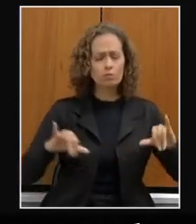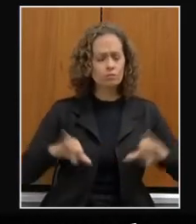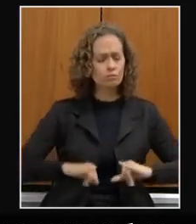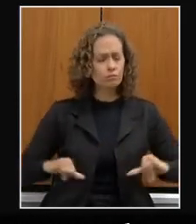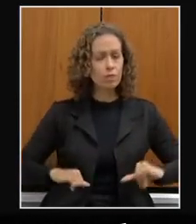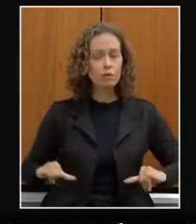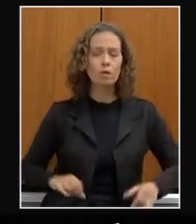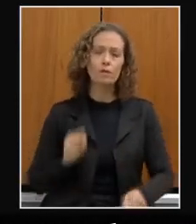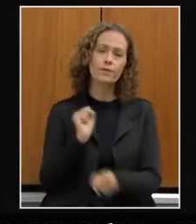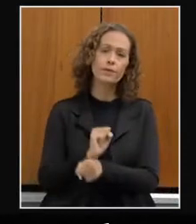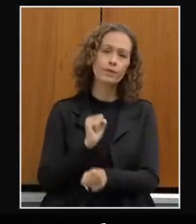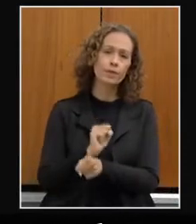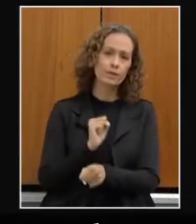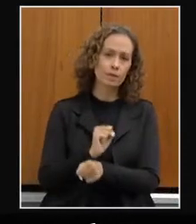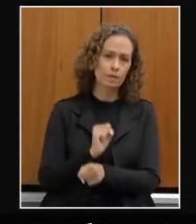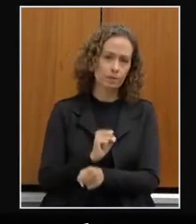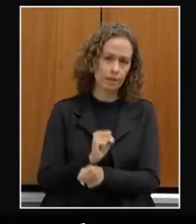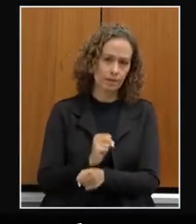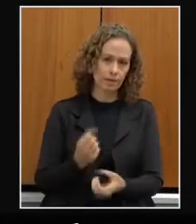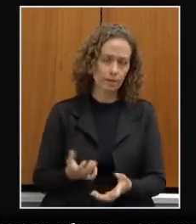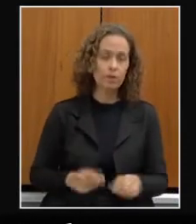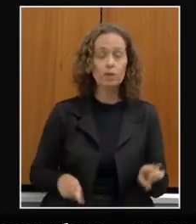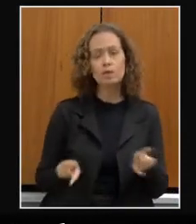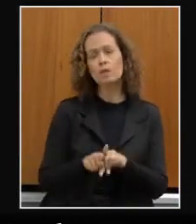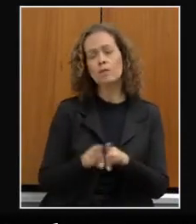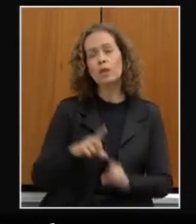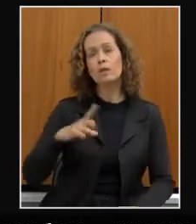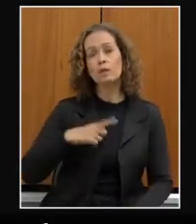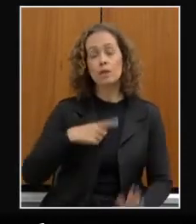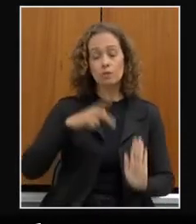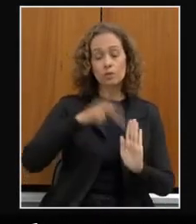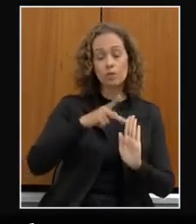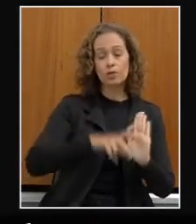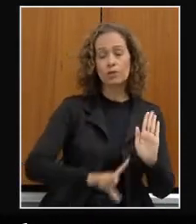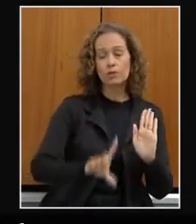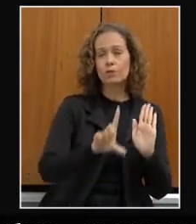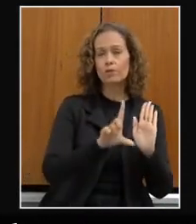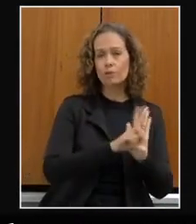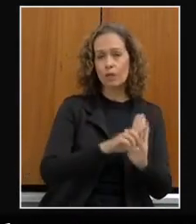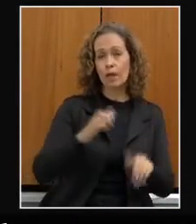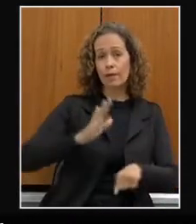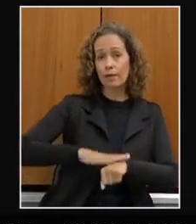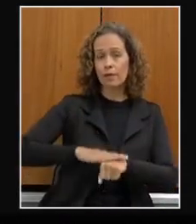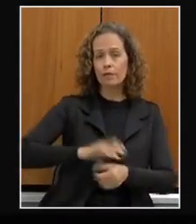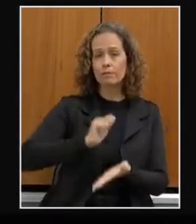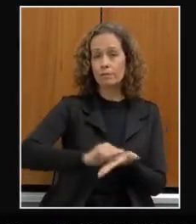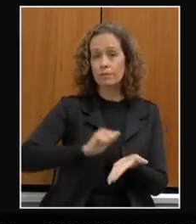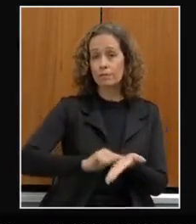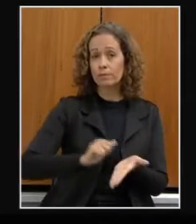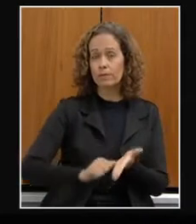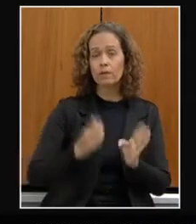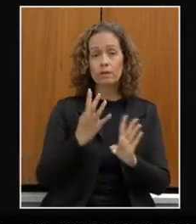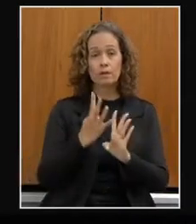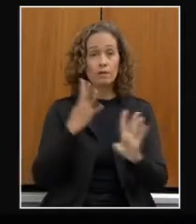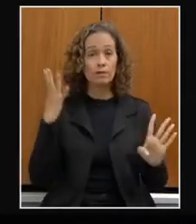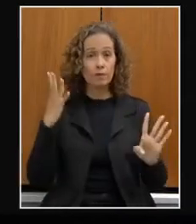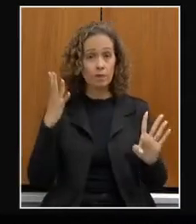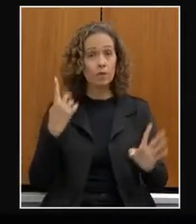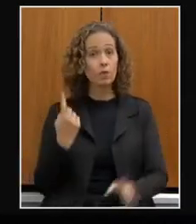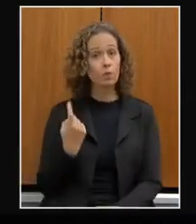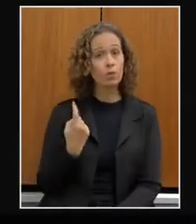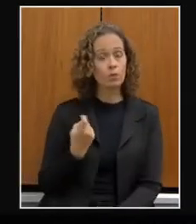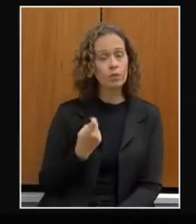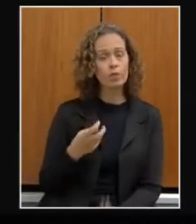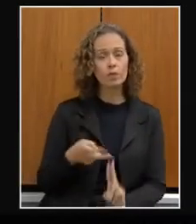espera também de minha autoria nós temos um projeto de lei que cria a fila única do SUS porque eu